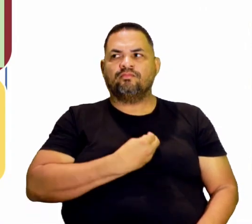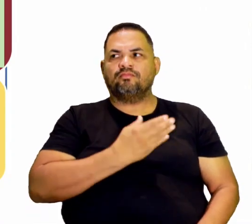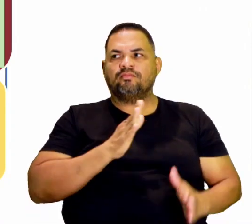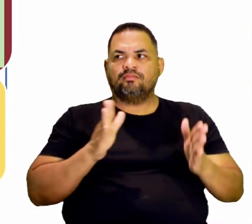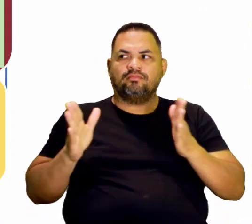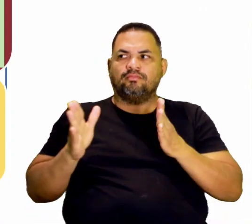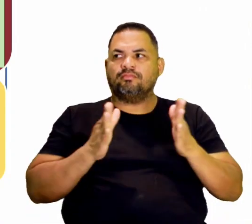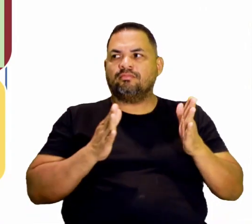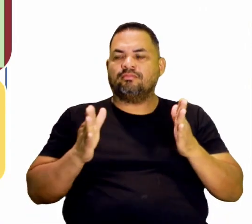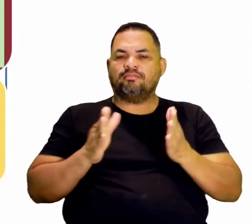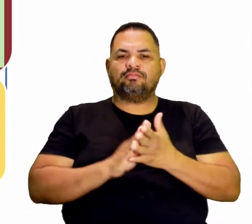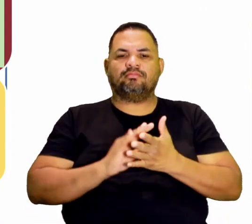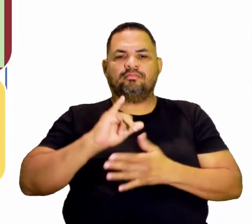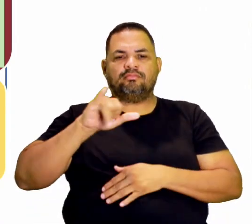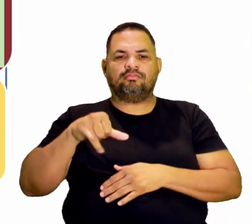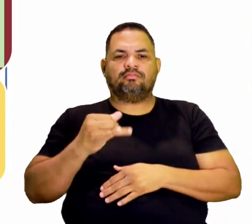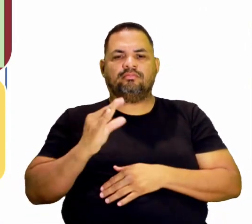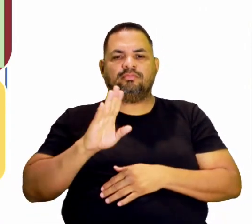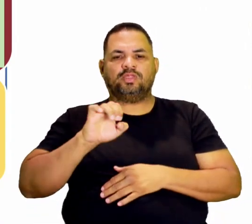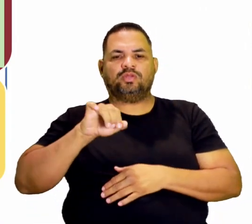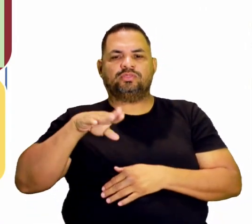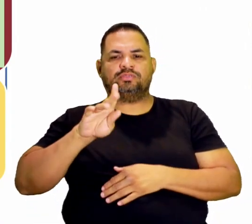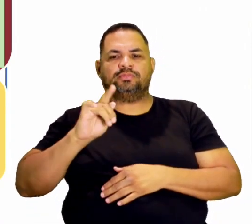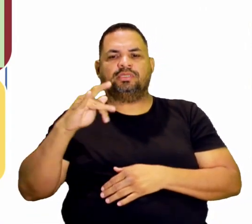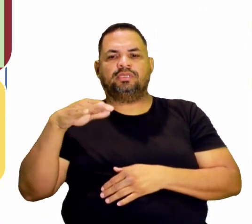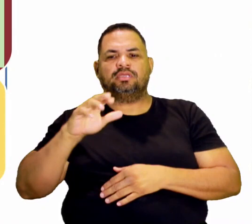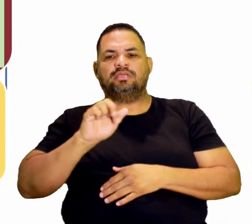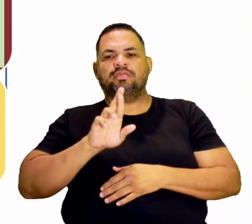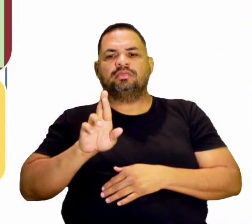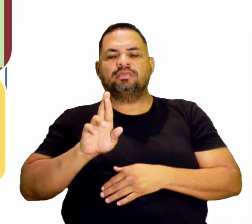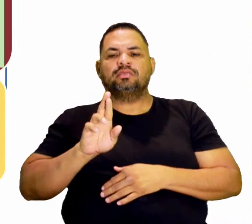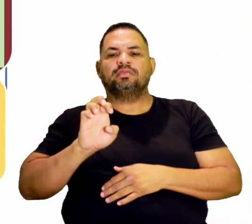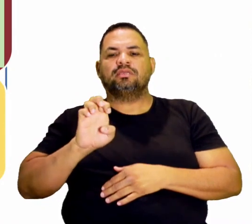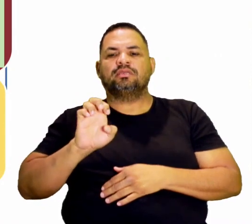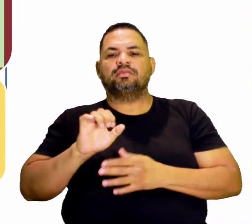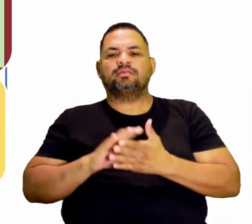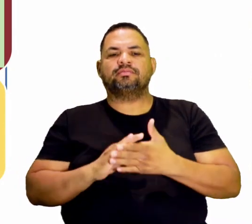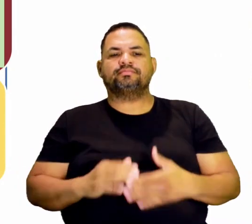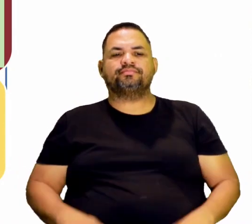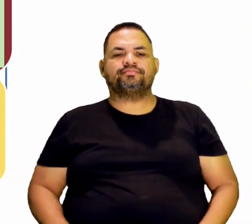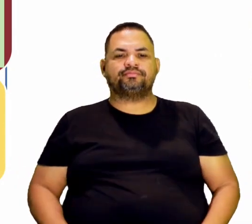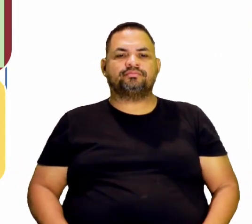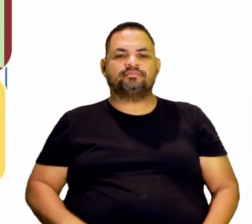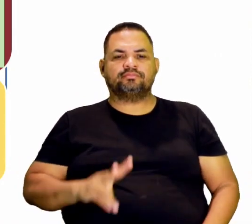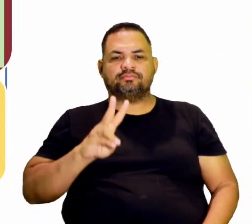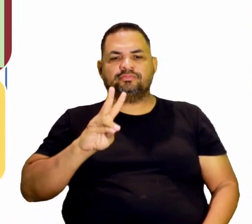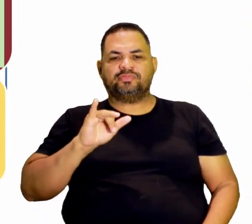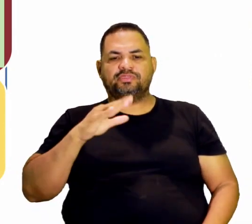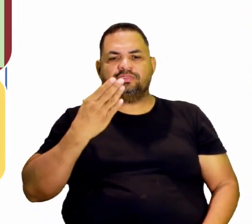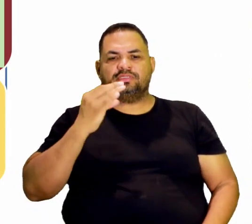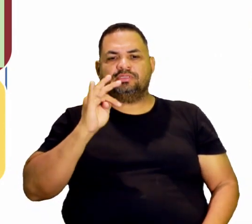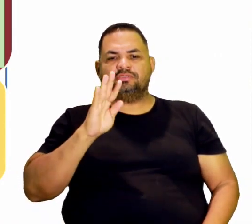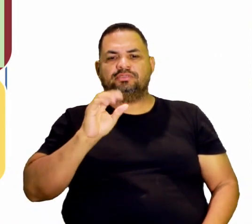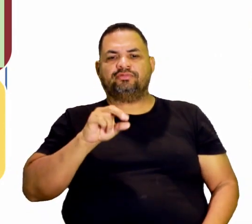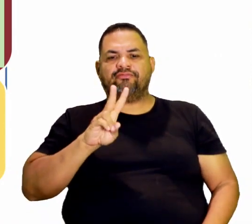período, Georges Pierre Seurat, o Vincent van Gogh